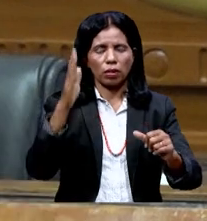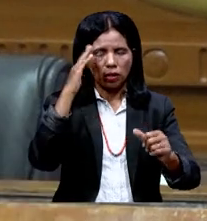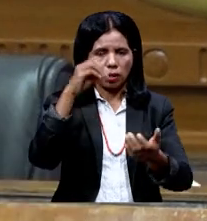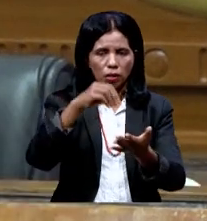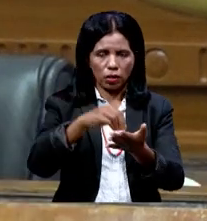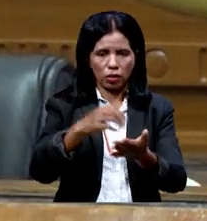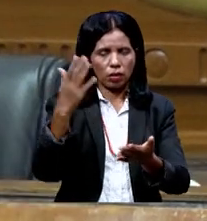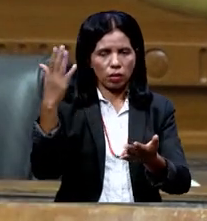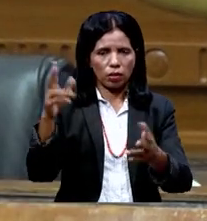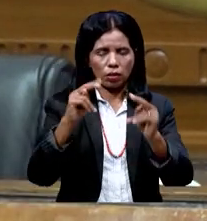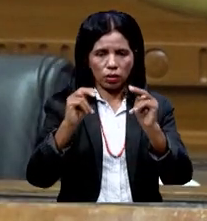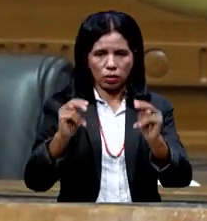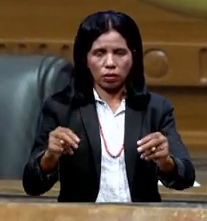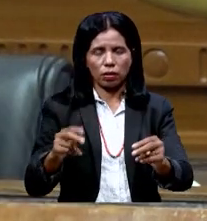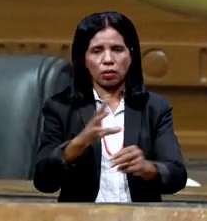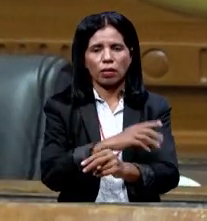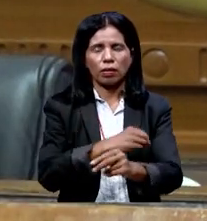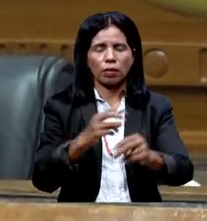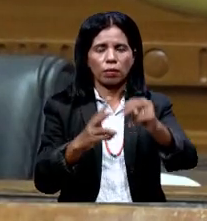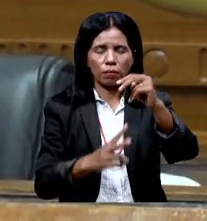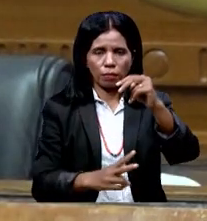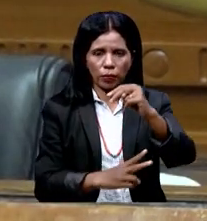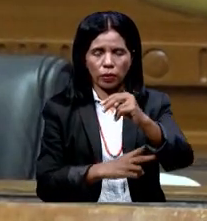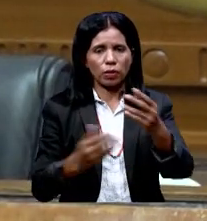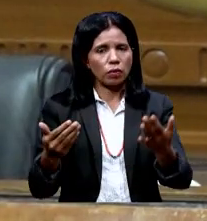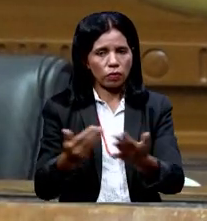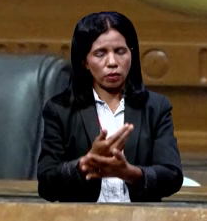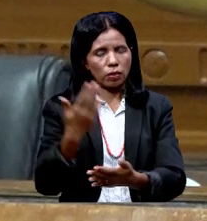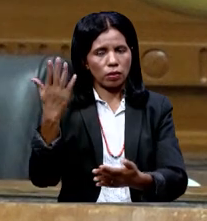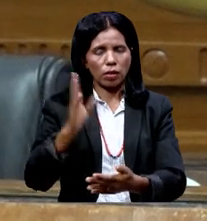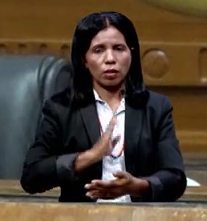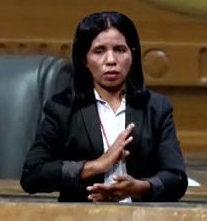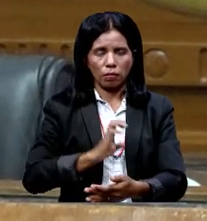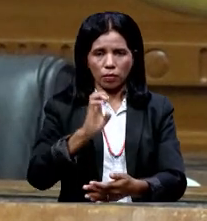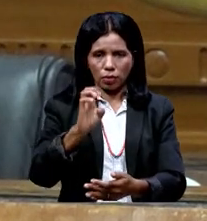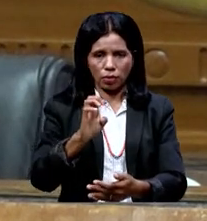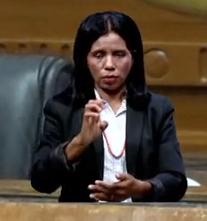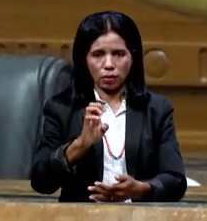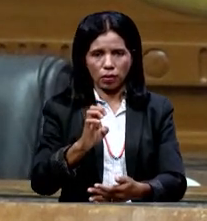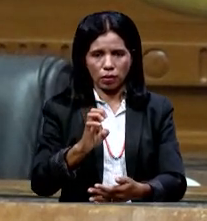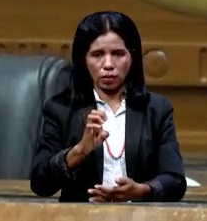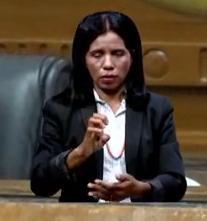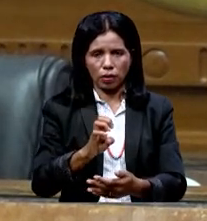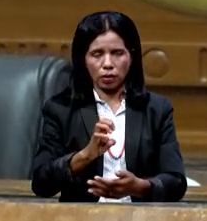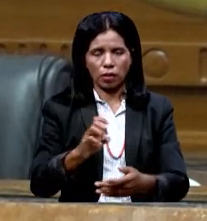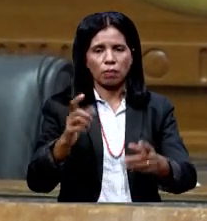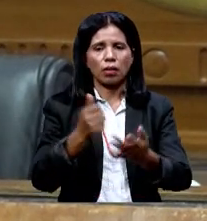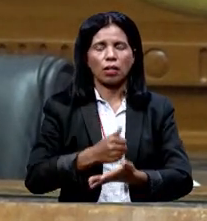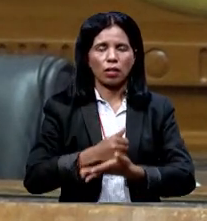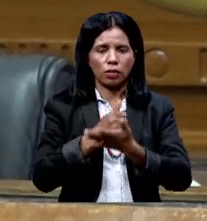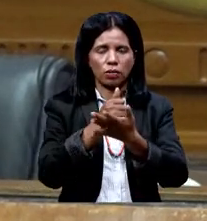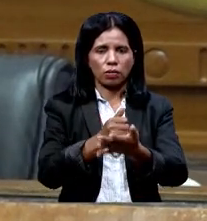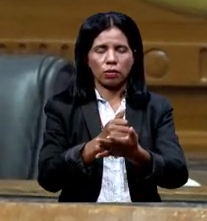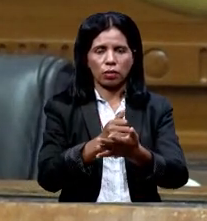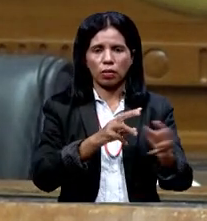esta necessidade de ter uma novo ponte na construção ponte do Becusi para ajudar